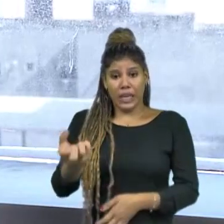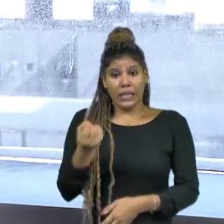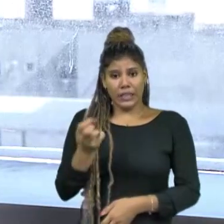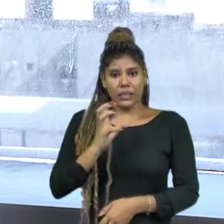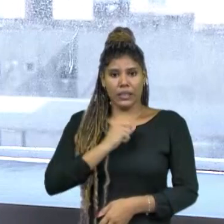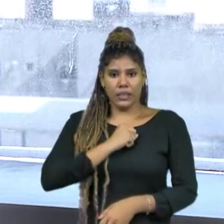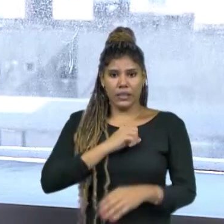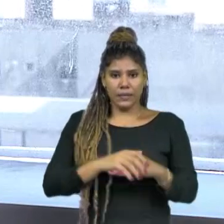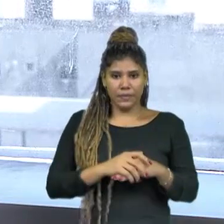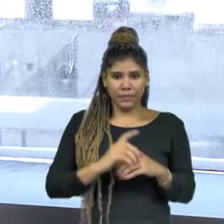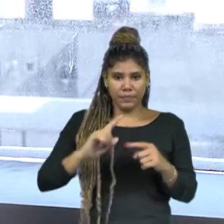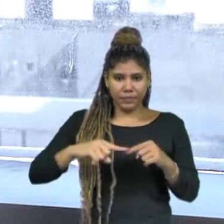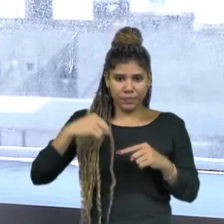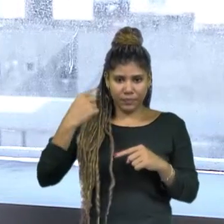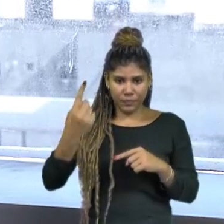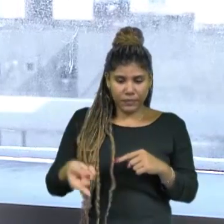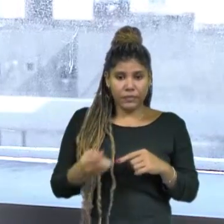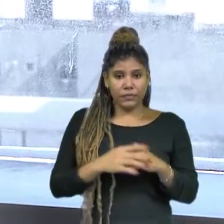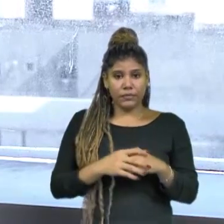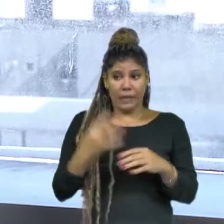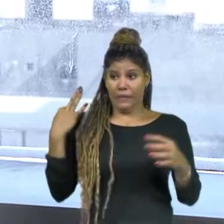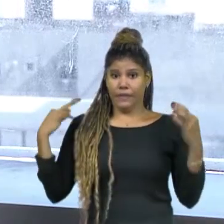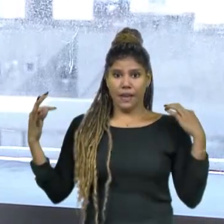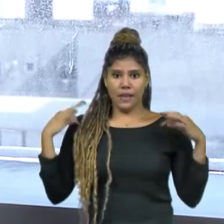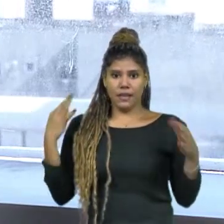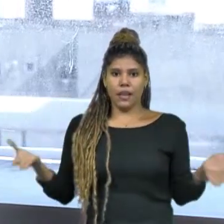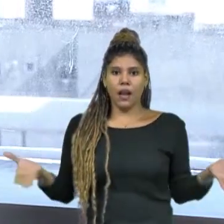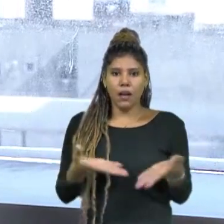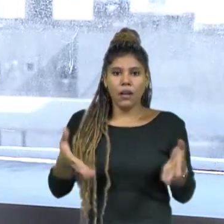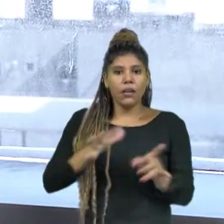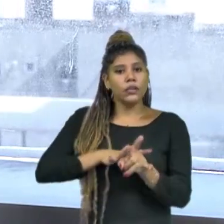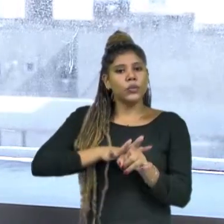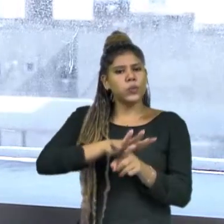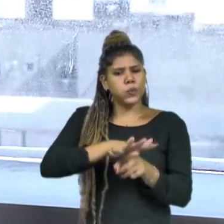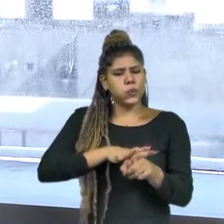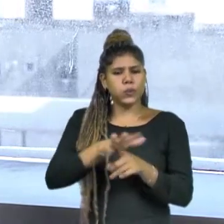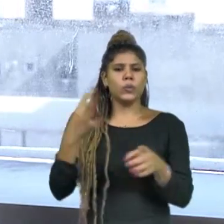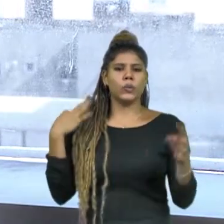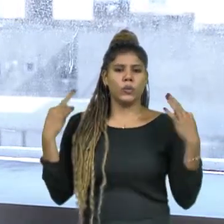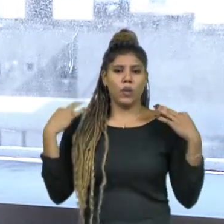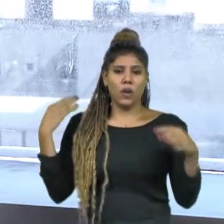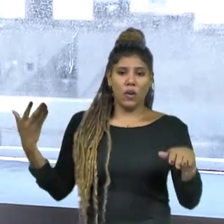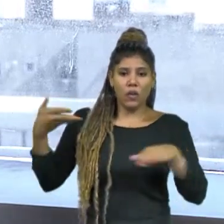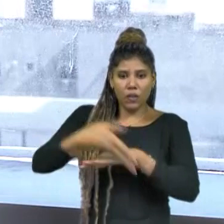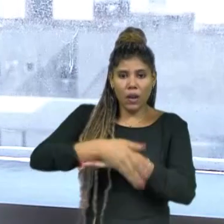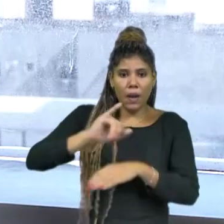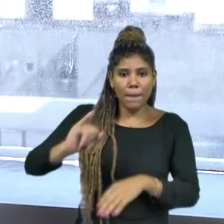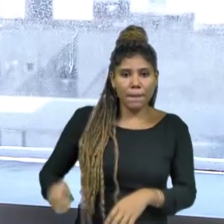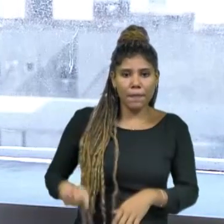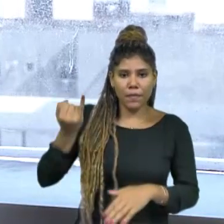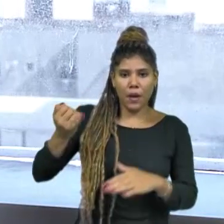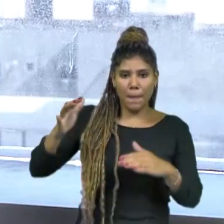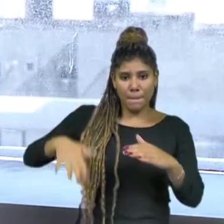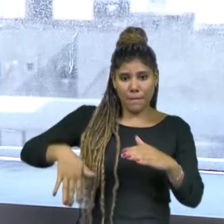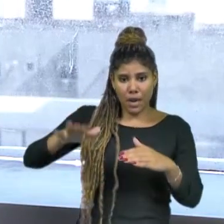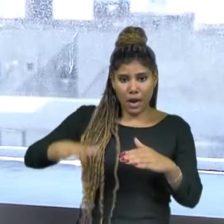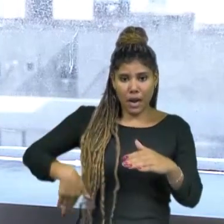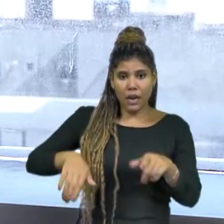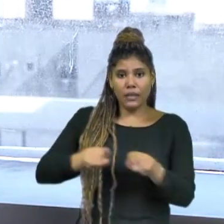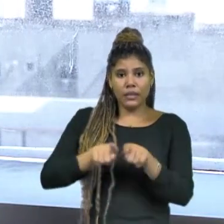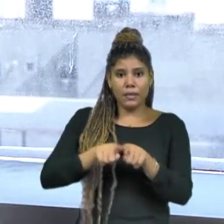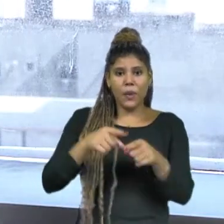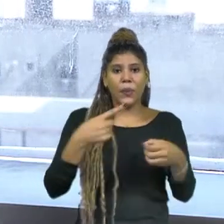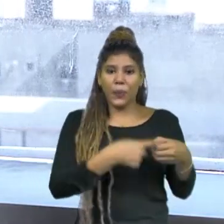próximo bloco, a alta estação atrai turistas ao Ceará. Muitos deles vêm para aproveitar as praias da capital e do interior do